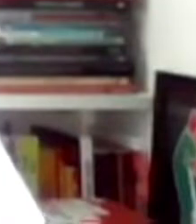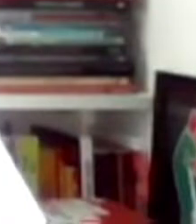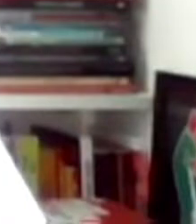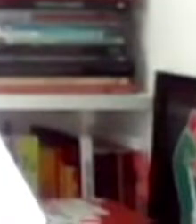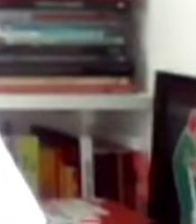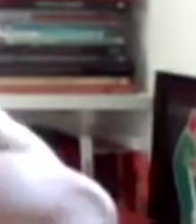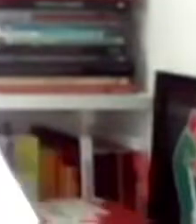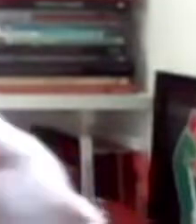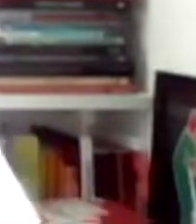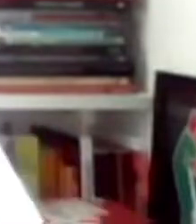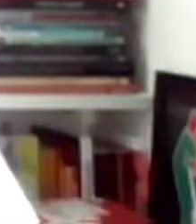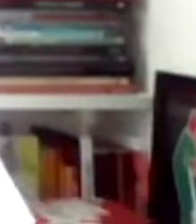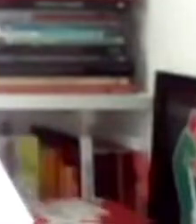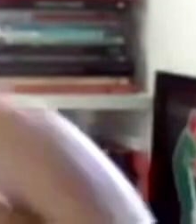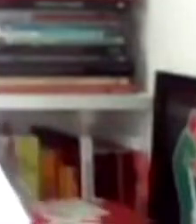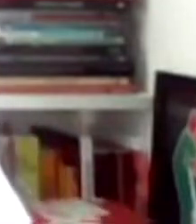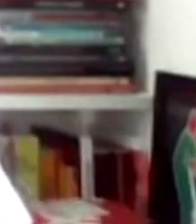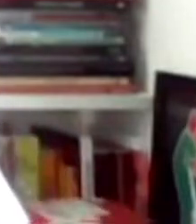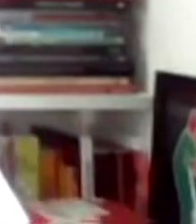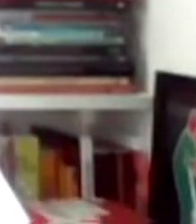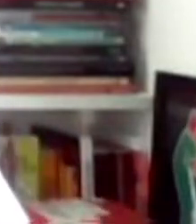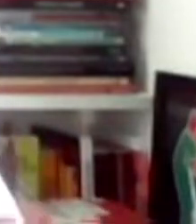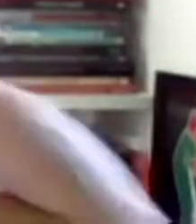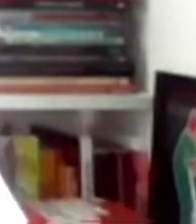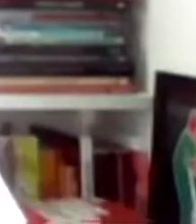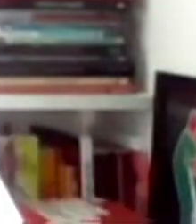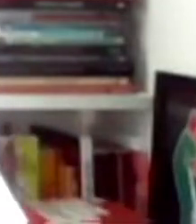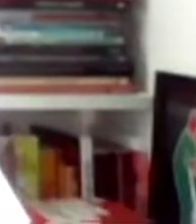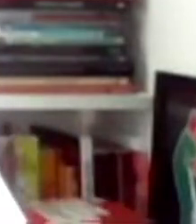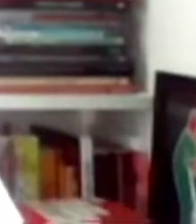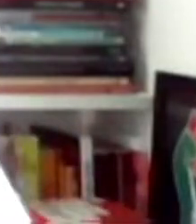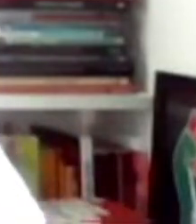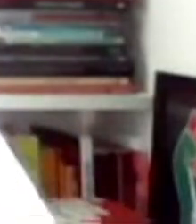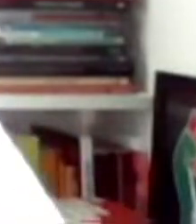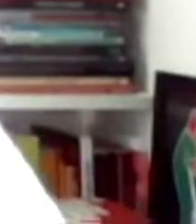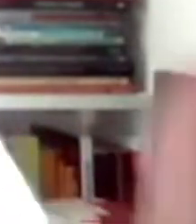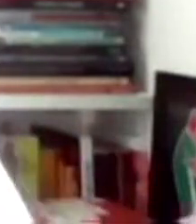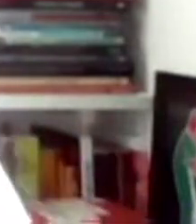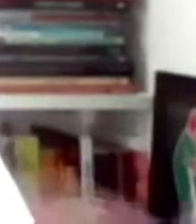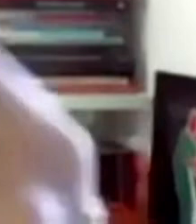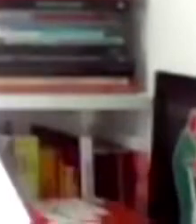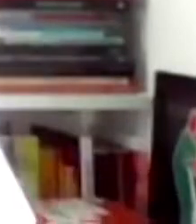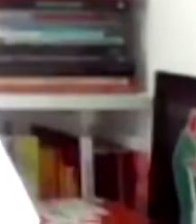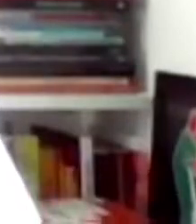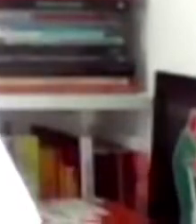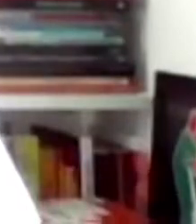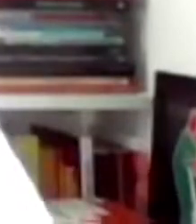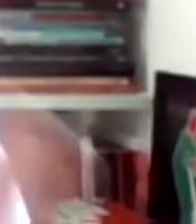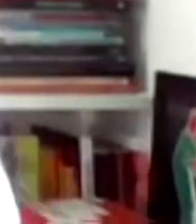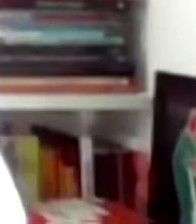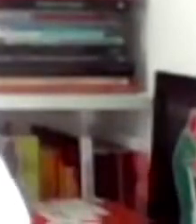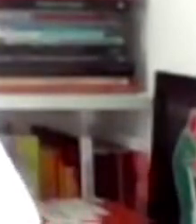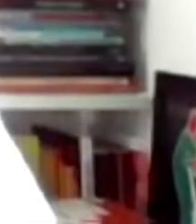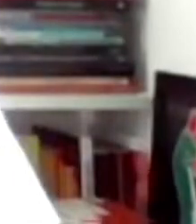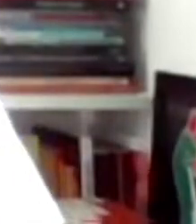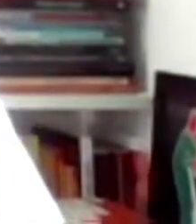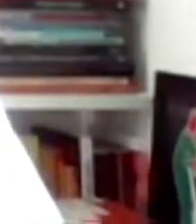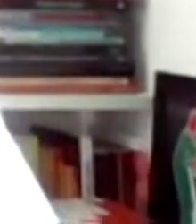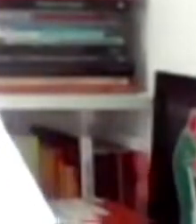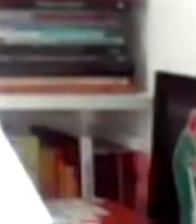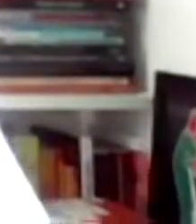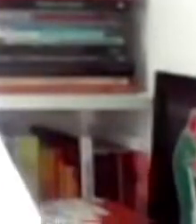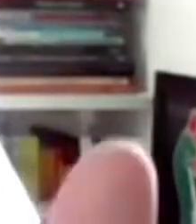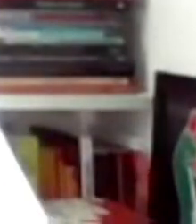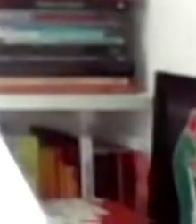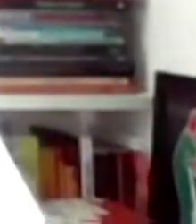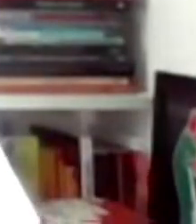Campinas reproduz? Você utiliza todos os deveres, todos os exercícios da docência desse cargo, mas você não garante